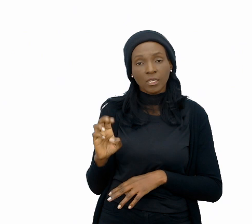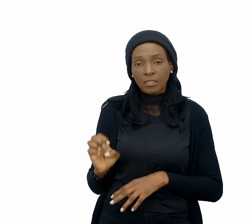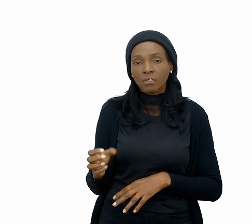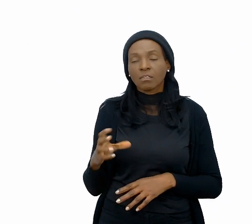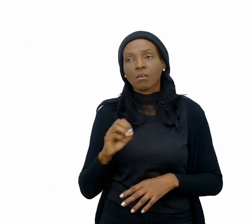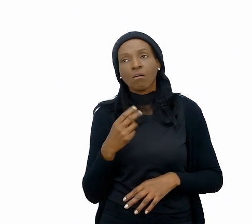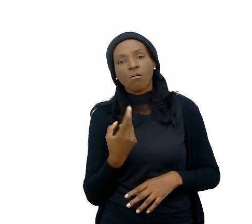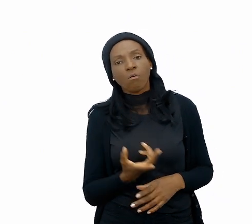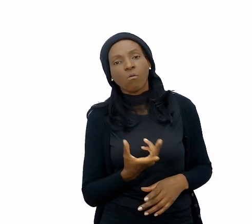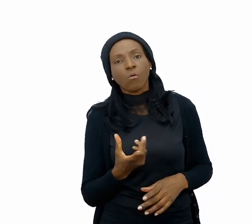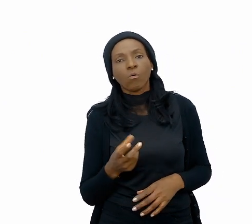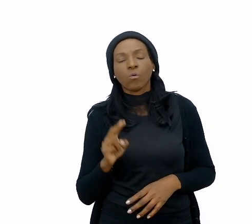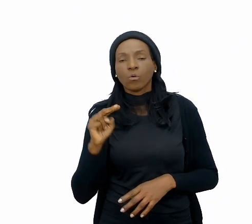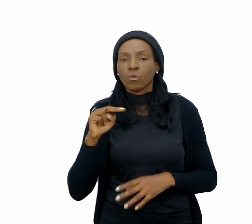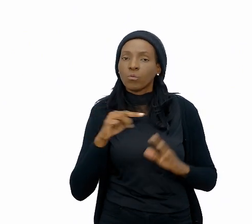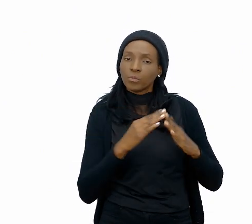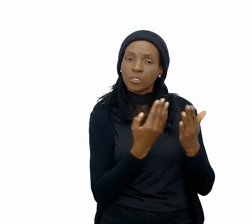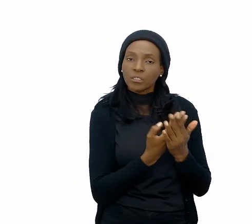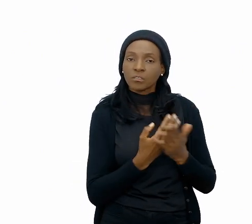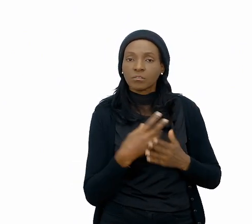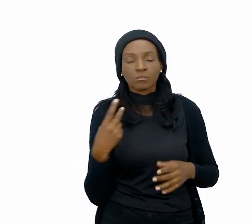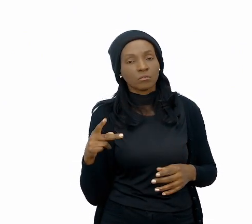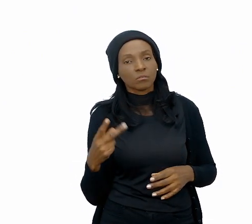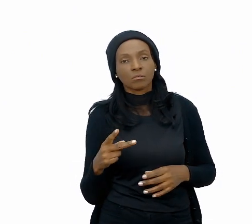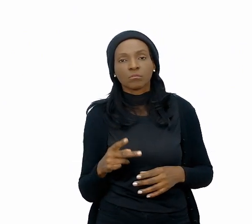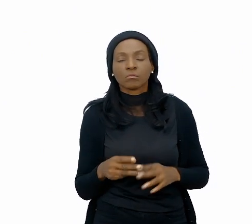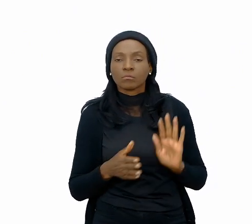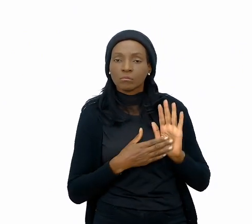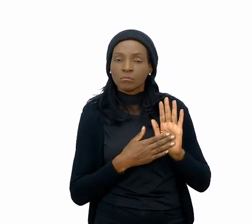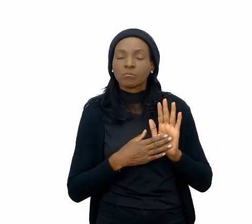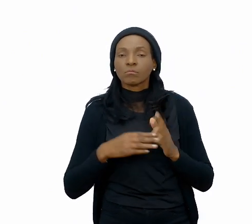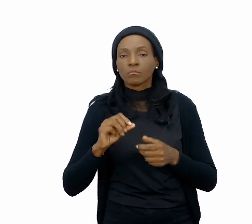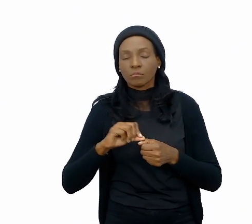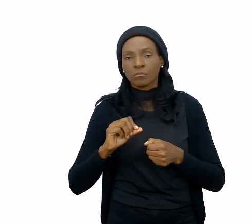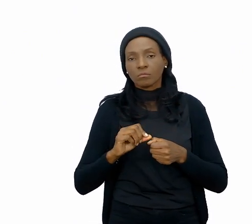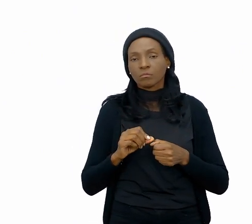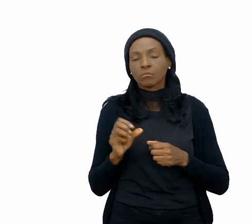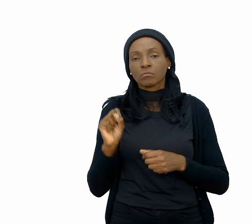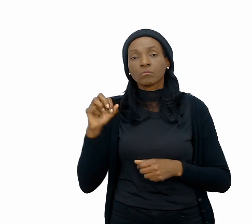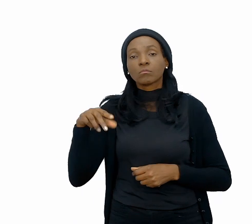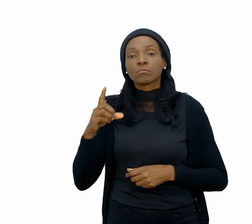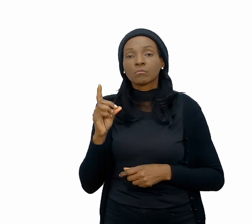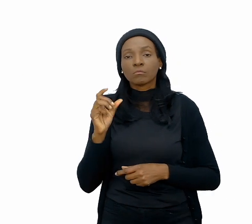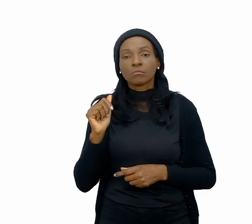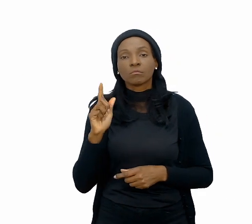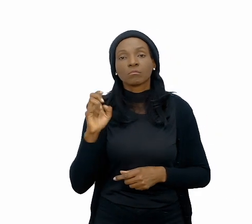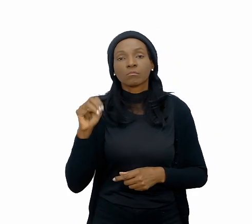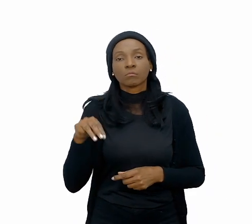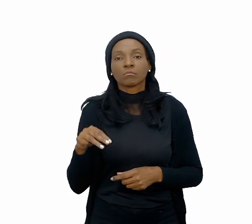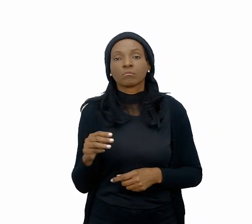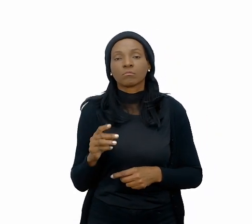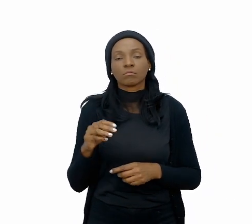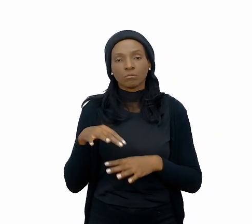ou pela sua unidade escolar, uma proposta de realização de sondagem em